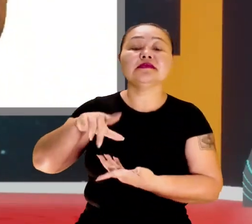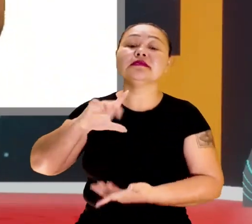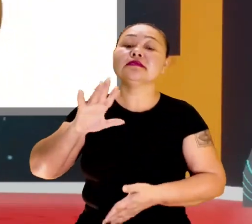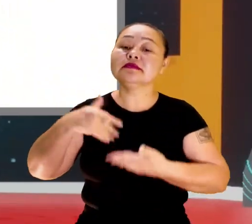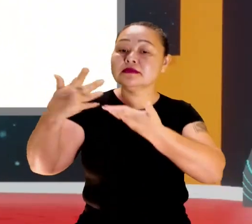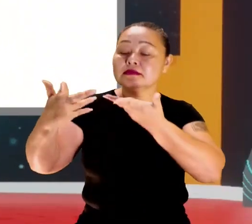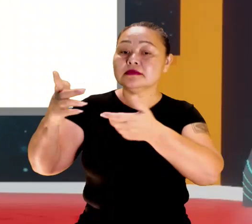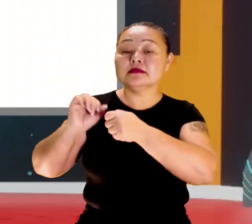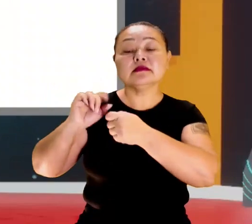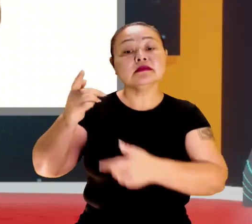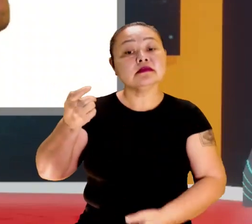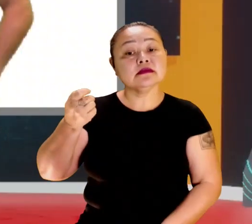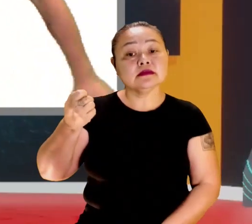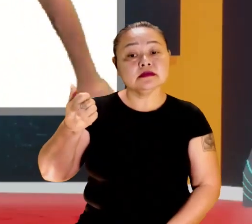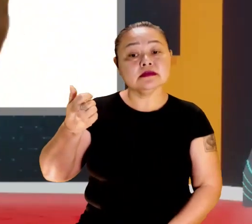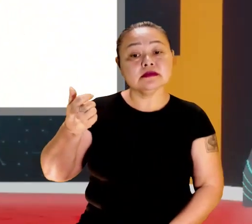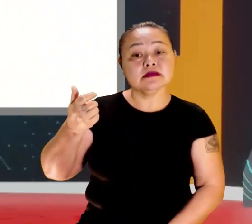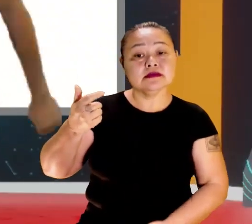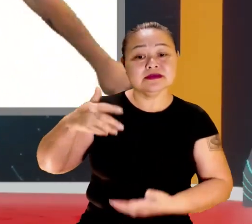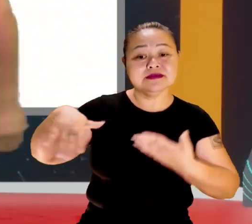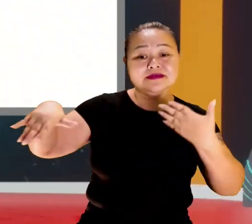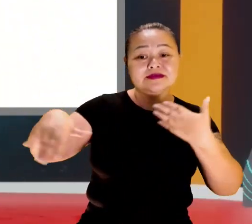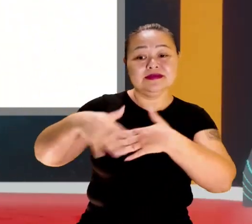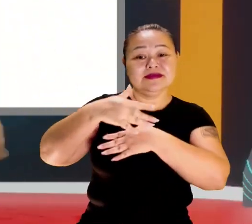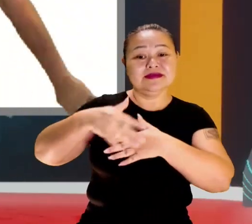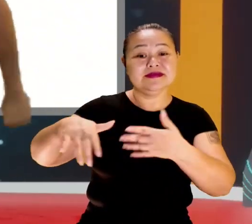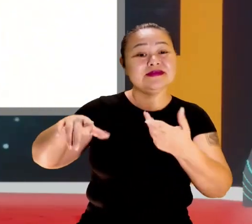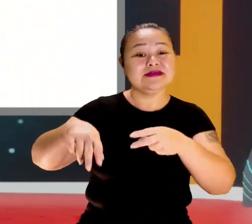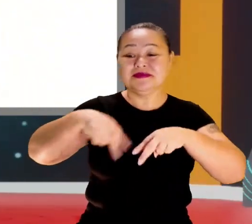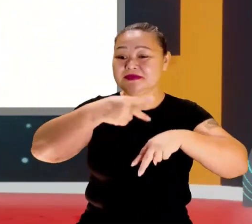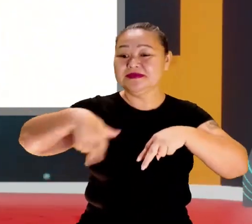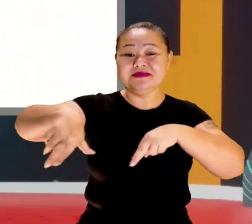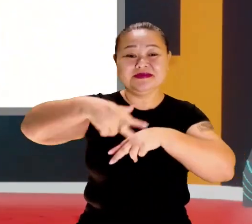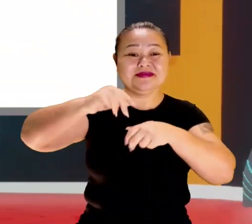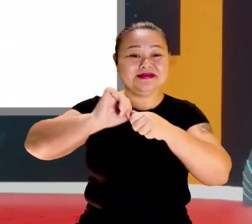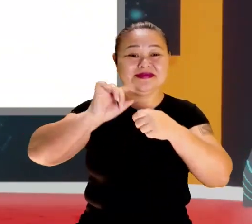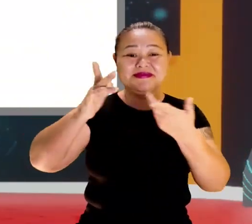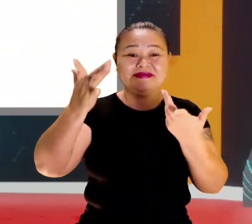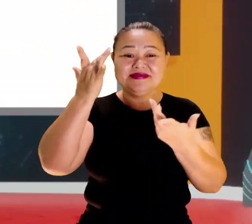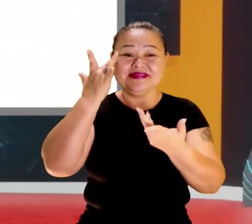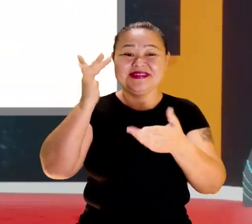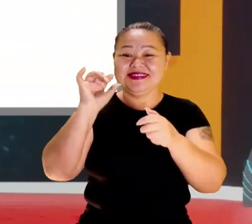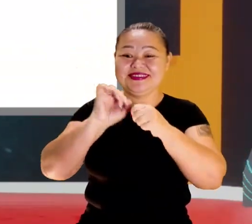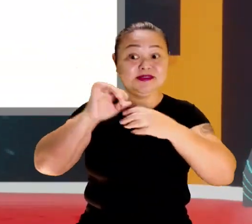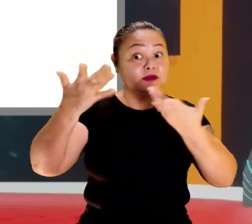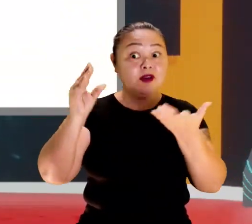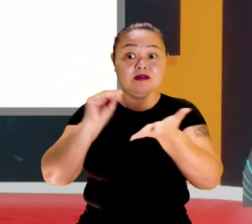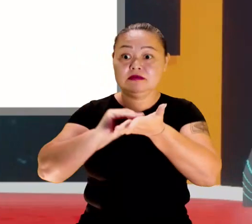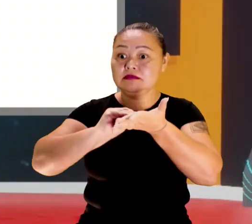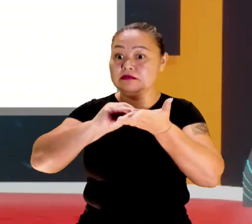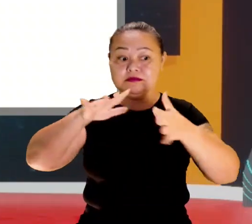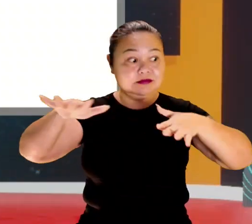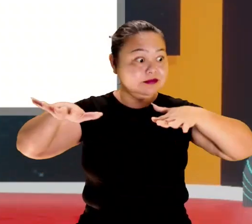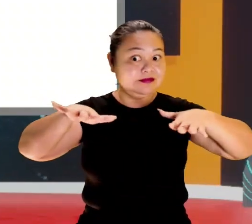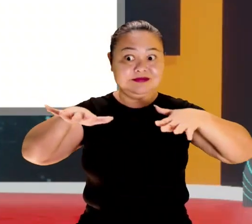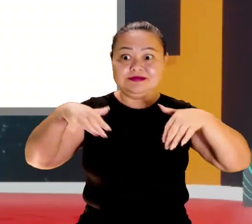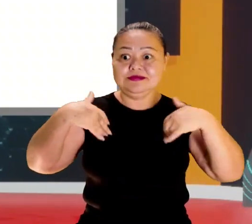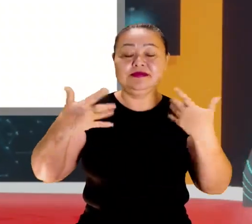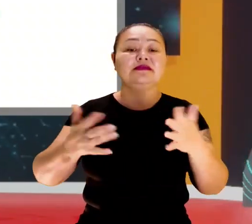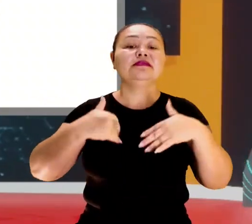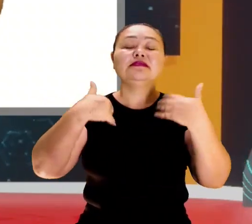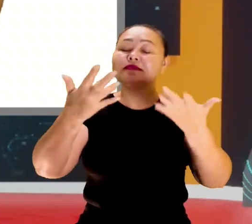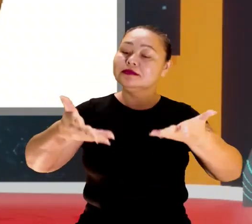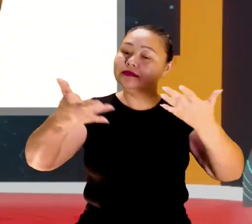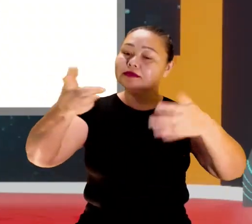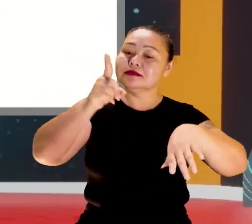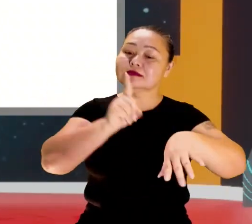por pouco ele não entra no... não sei fazer isso, não tem coordenação. Bora, galera, então animar, é